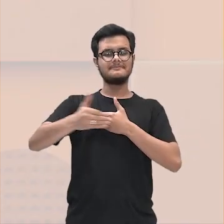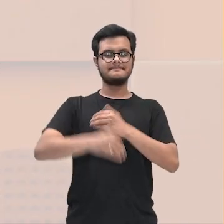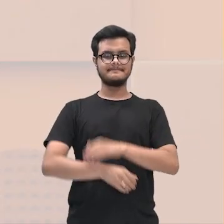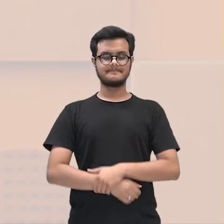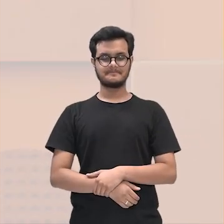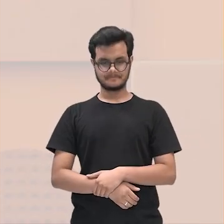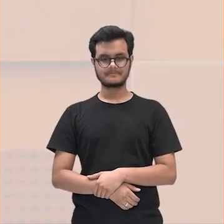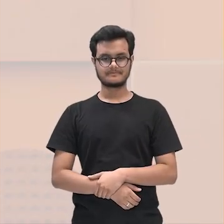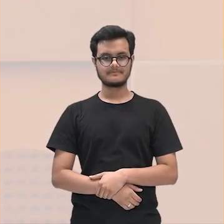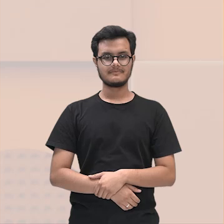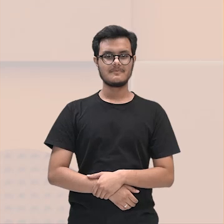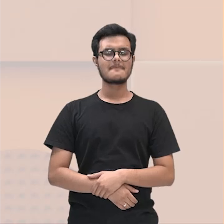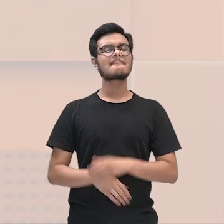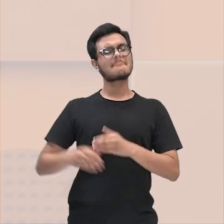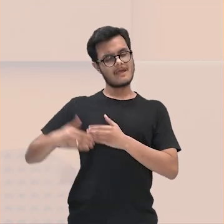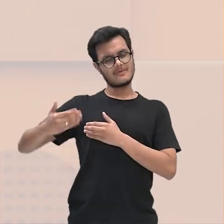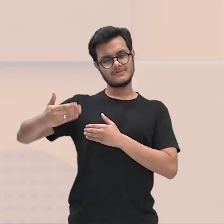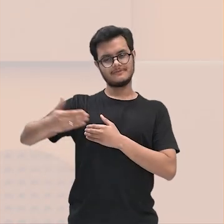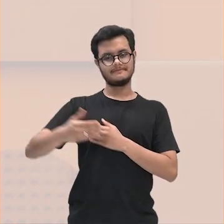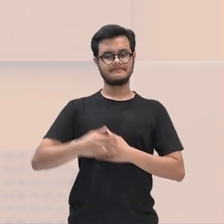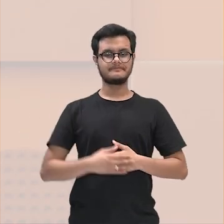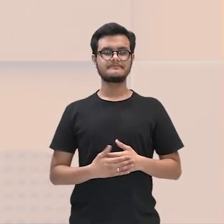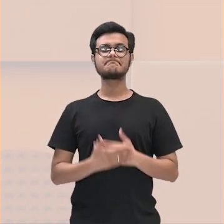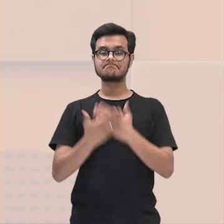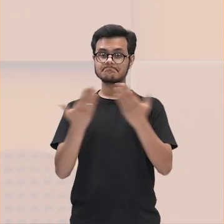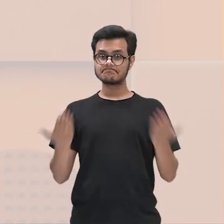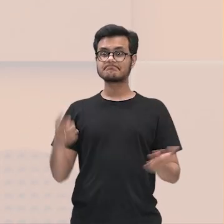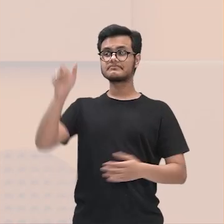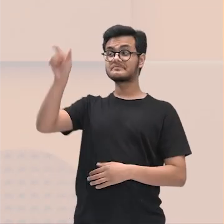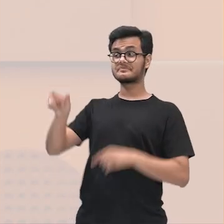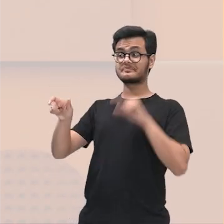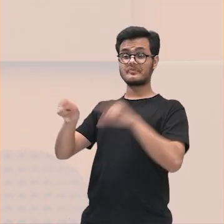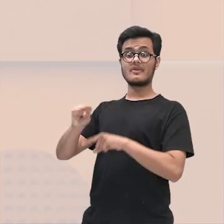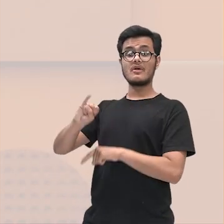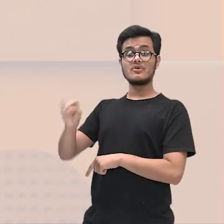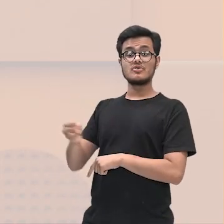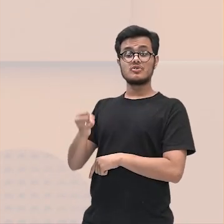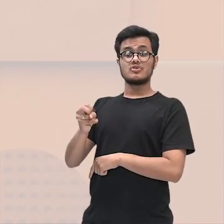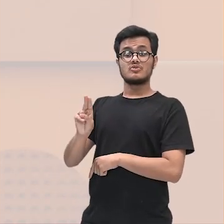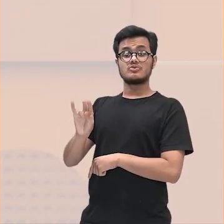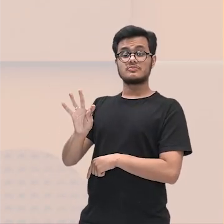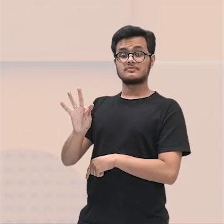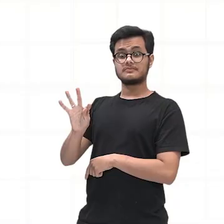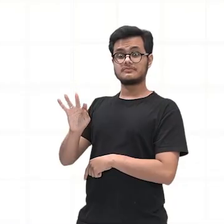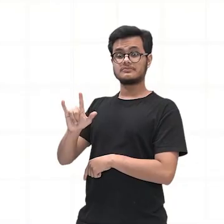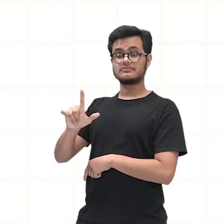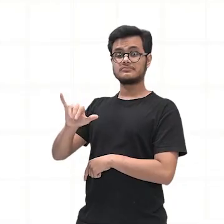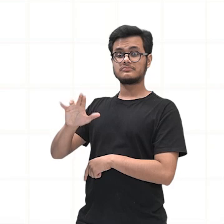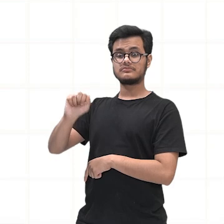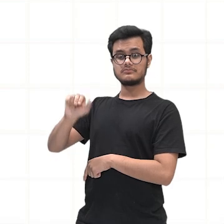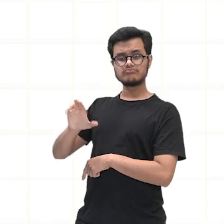só, vamos lá, continuando. Justiniano dedicou-se intensamente